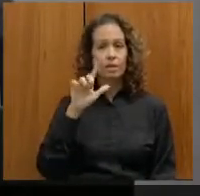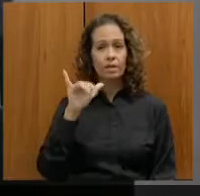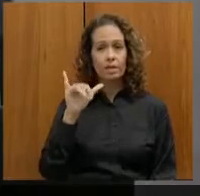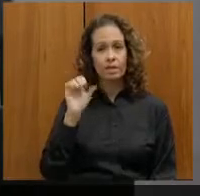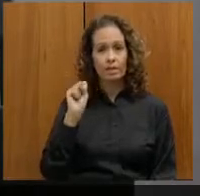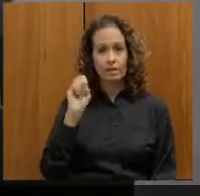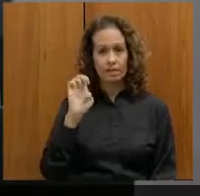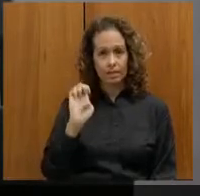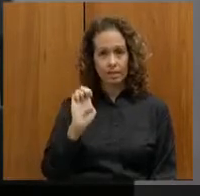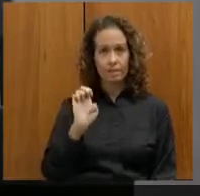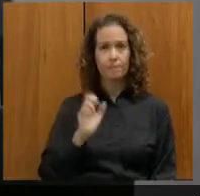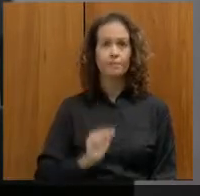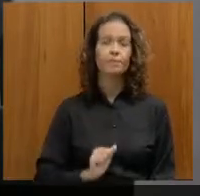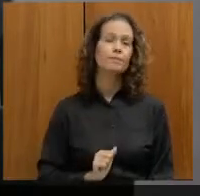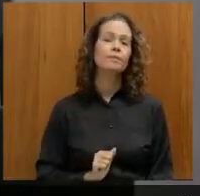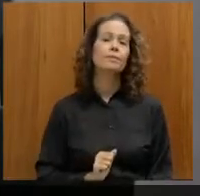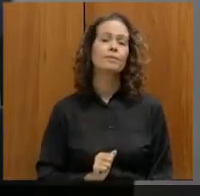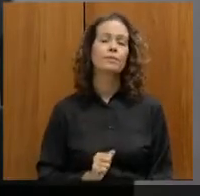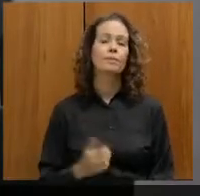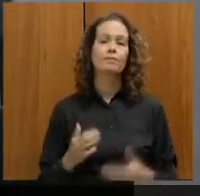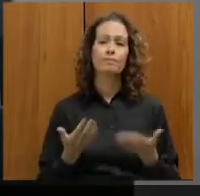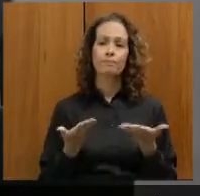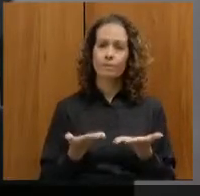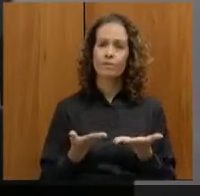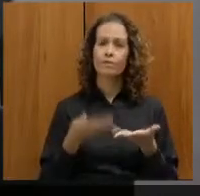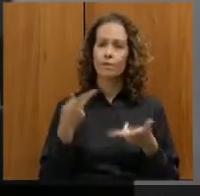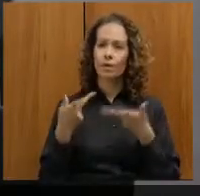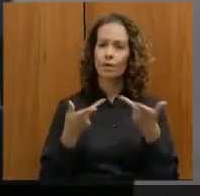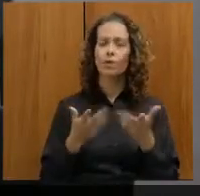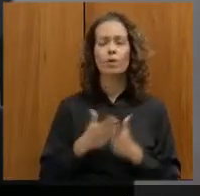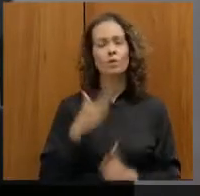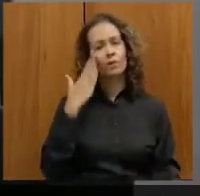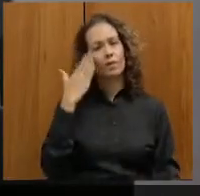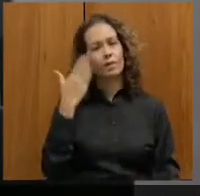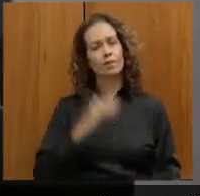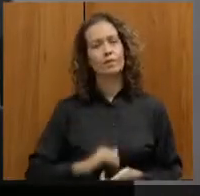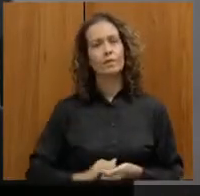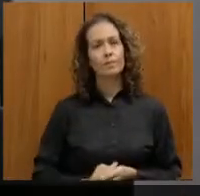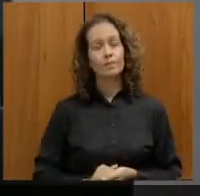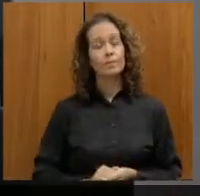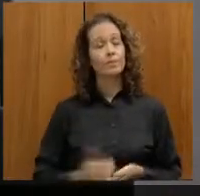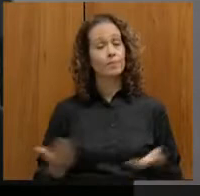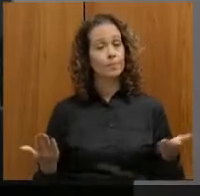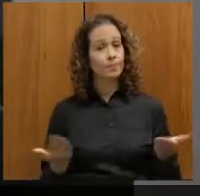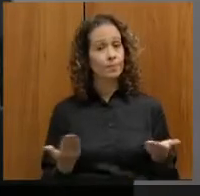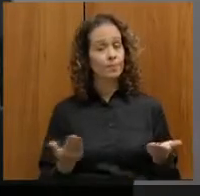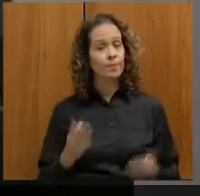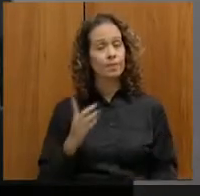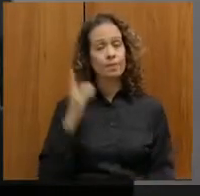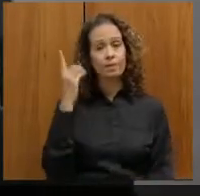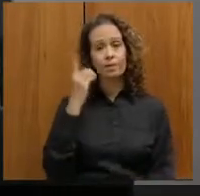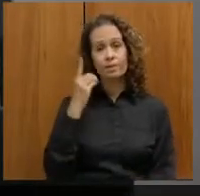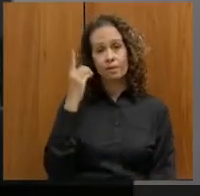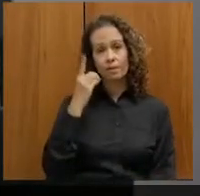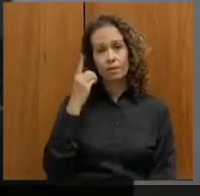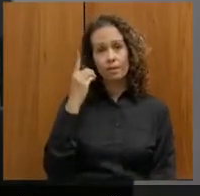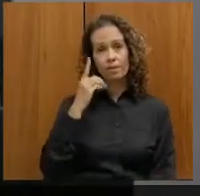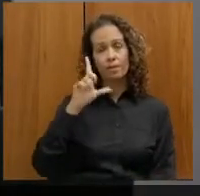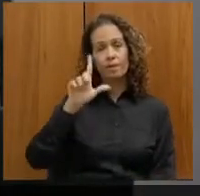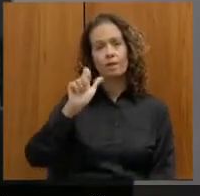pelo menção a secretaria de fazenda muito obrigada e a seguir deputada